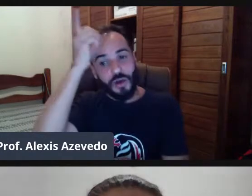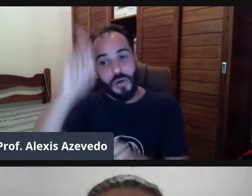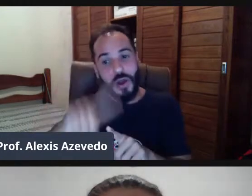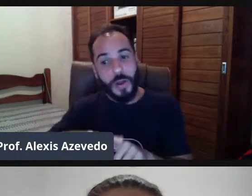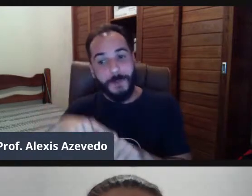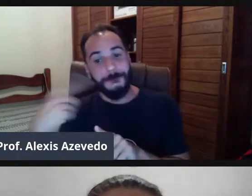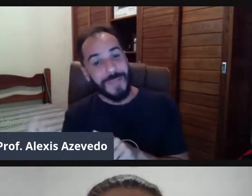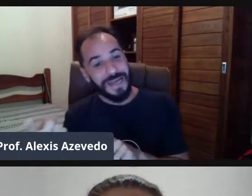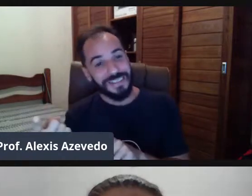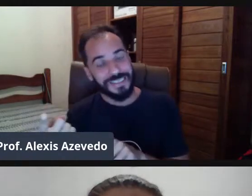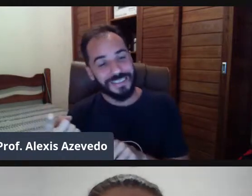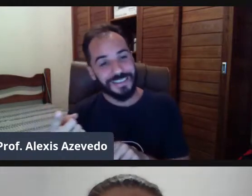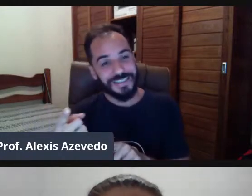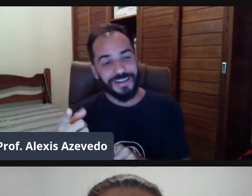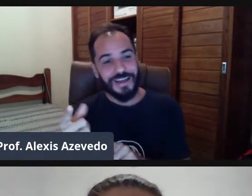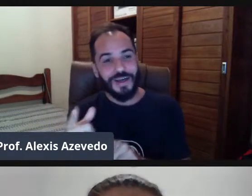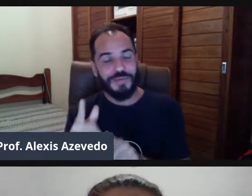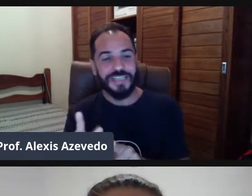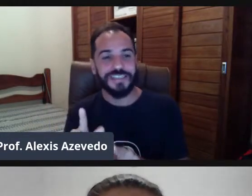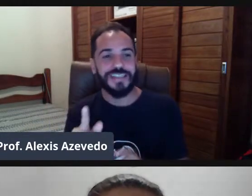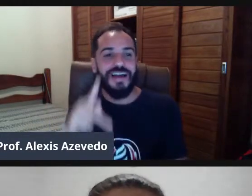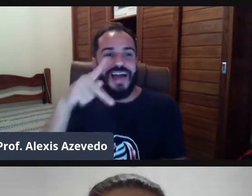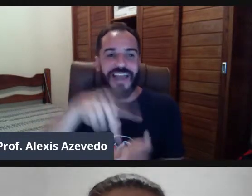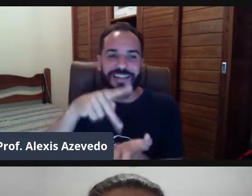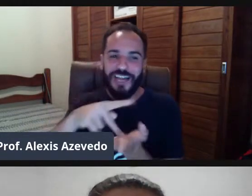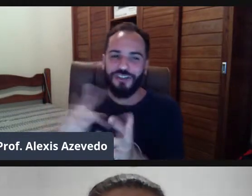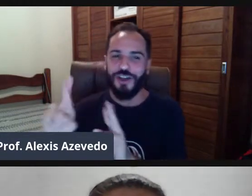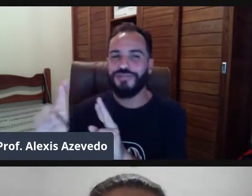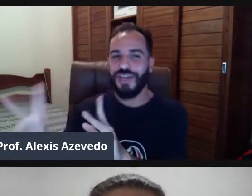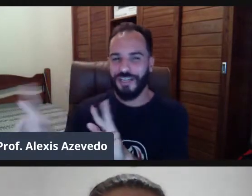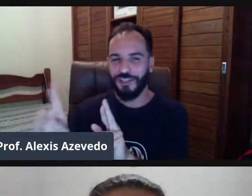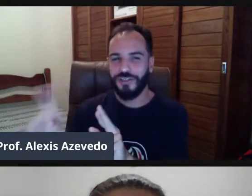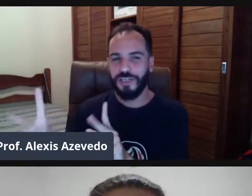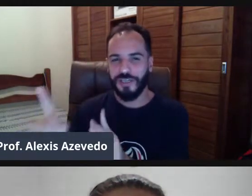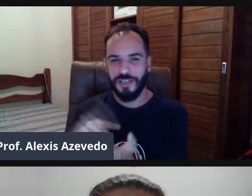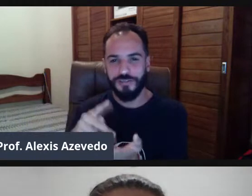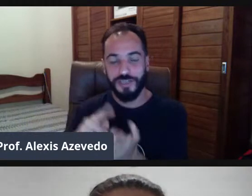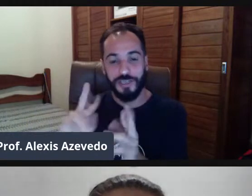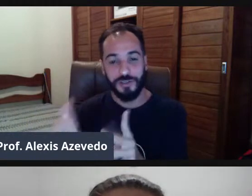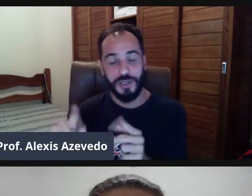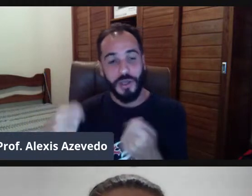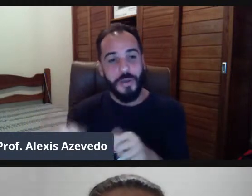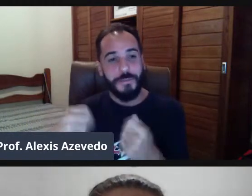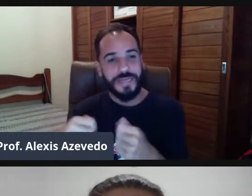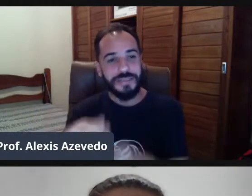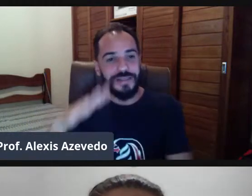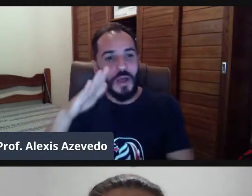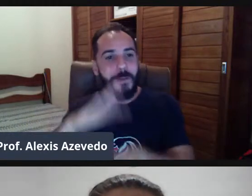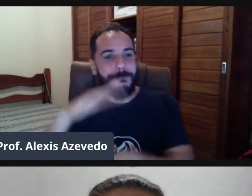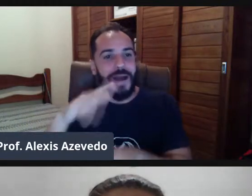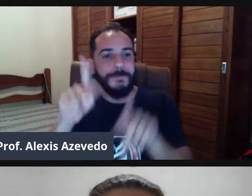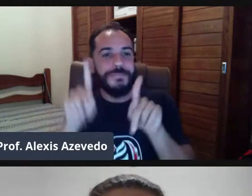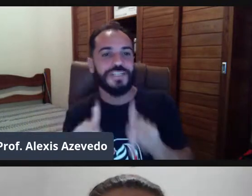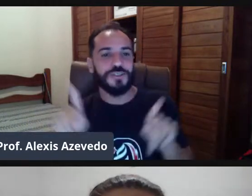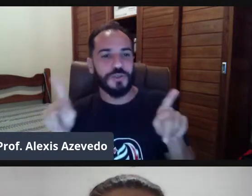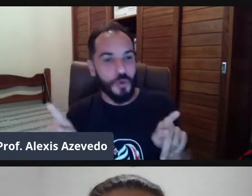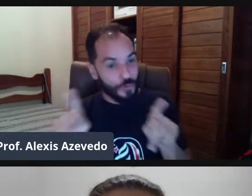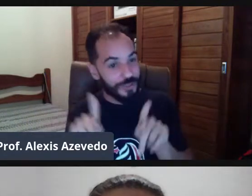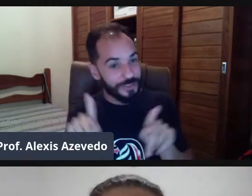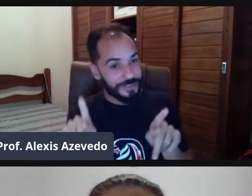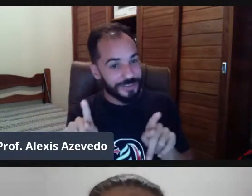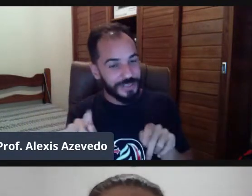que acontece. É para que mais pessoas possam produzir arte, algumas têm